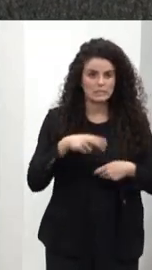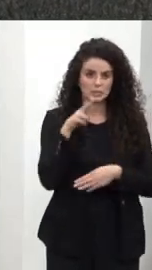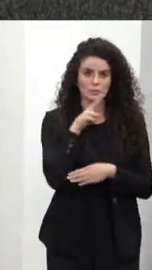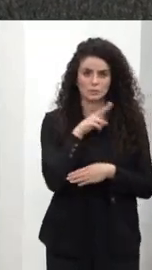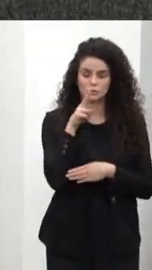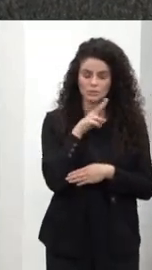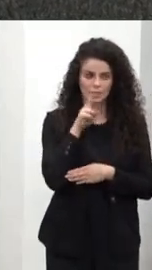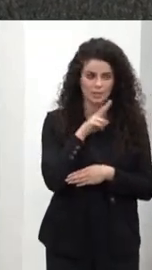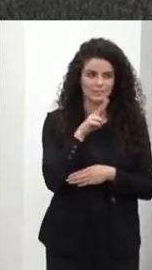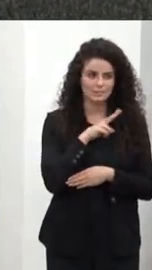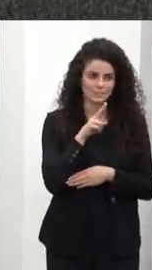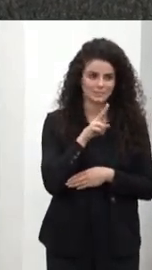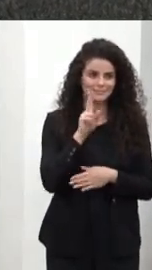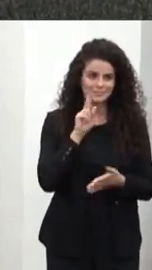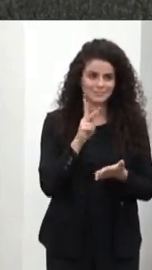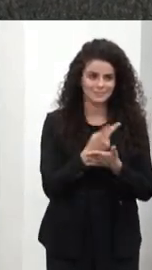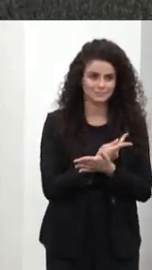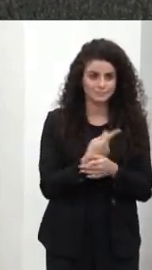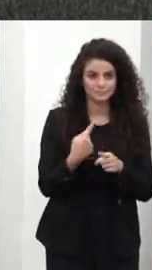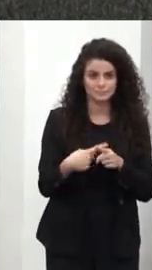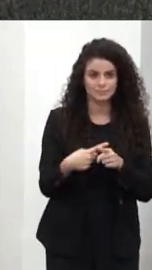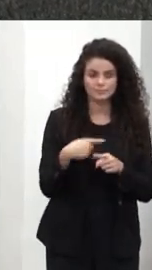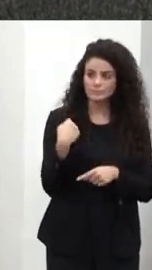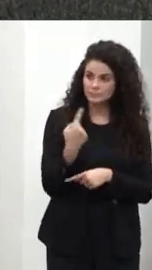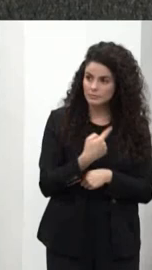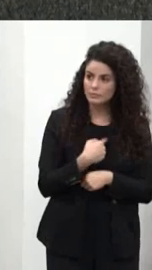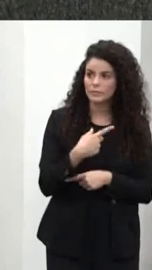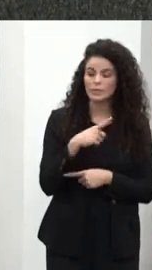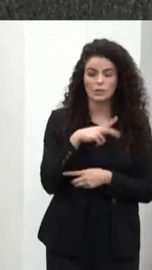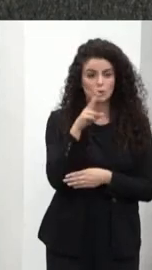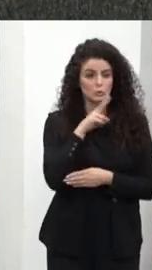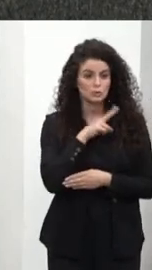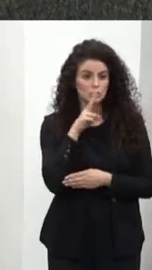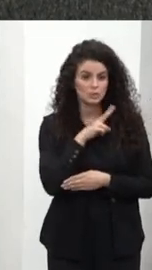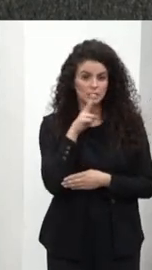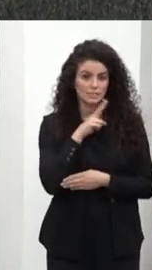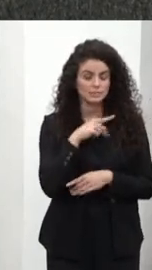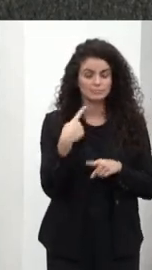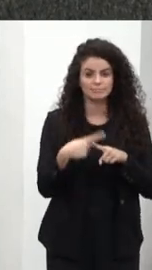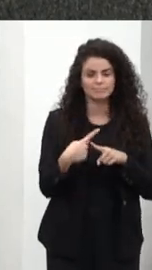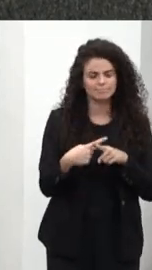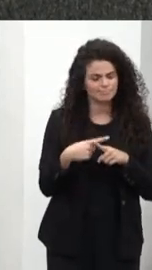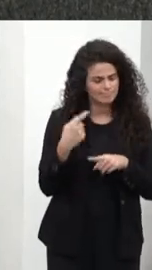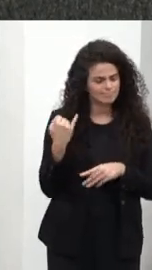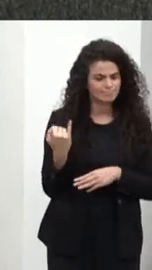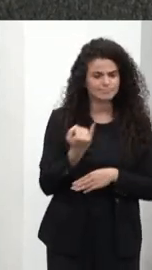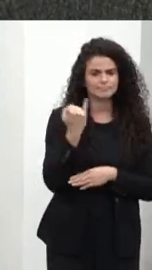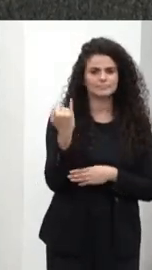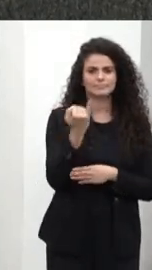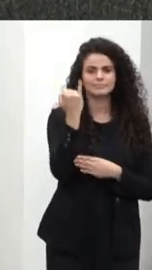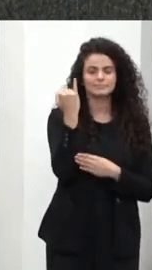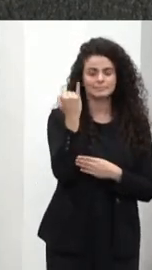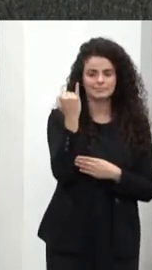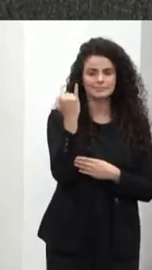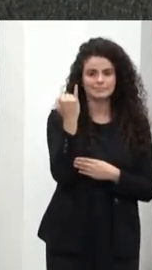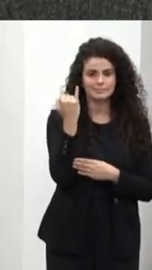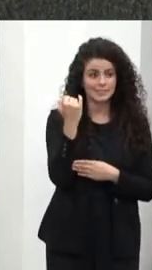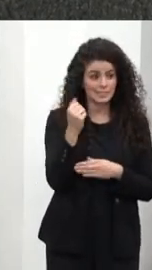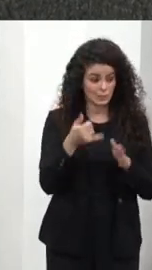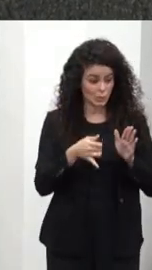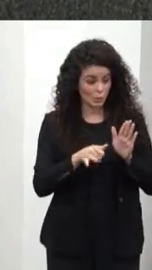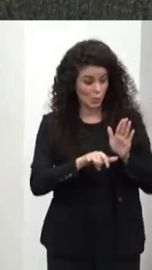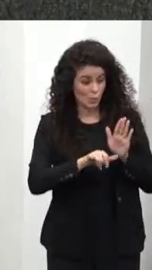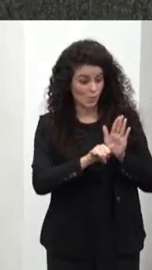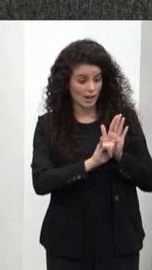que ela acontecesse né É nós tínhamos pressa porque a gente sabe da importância da realização deste edital